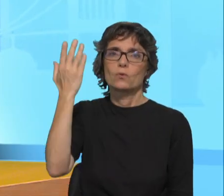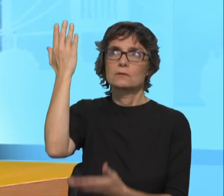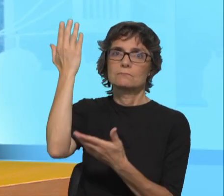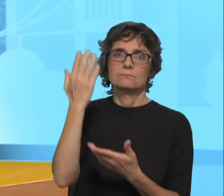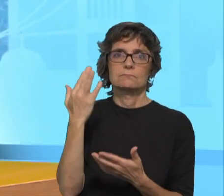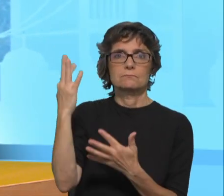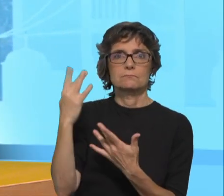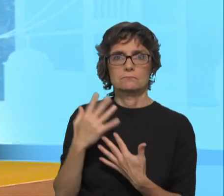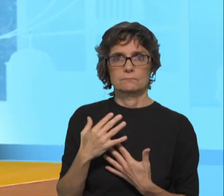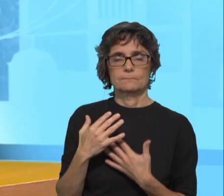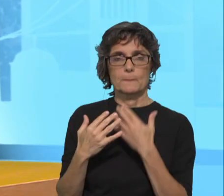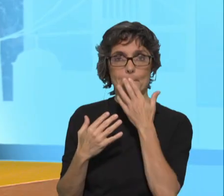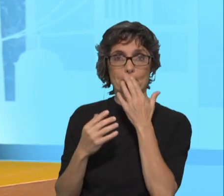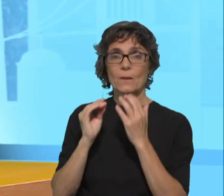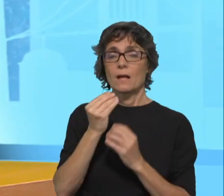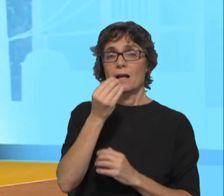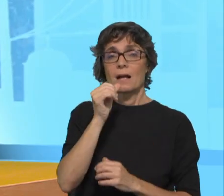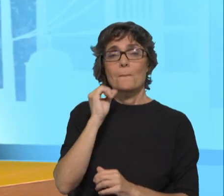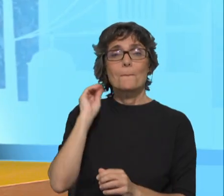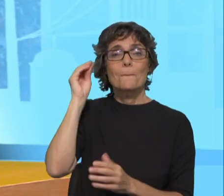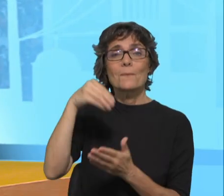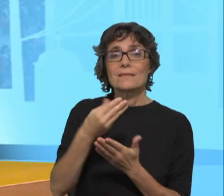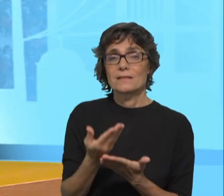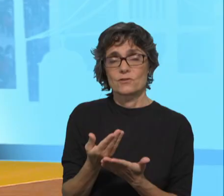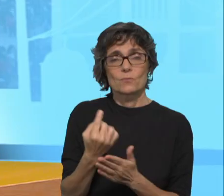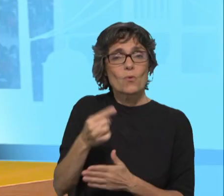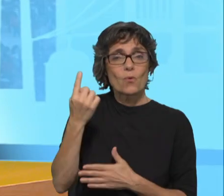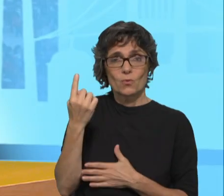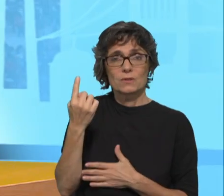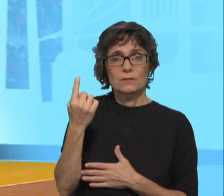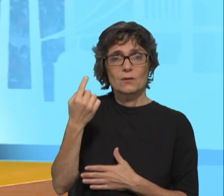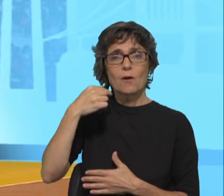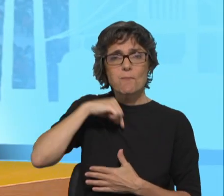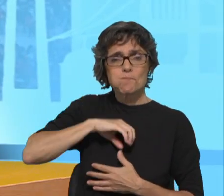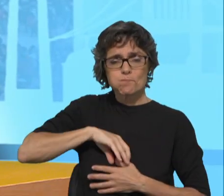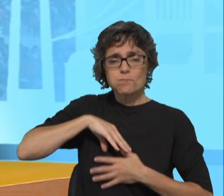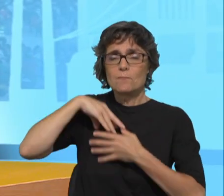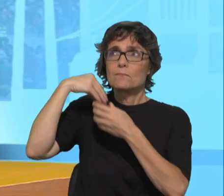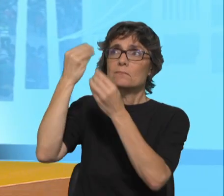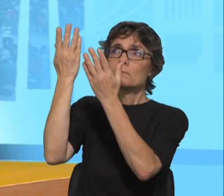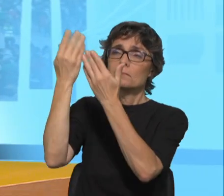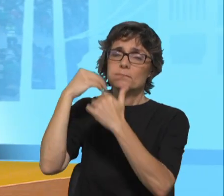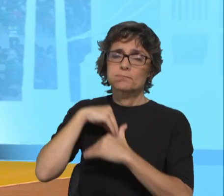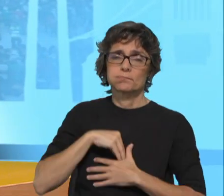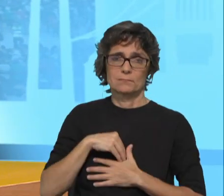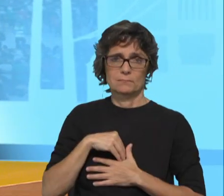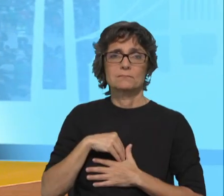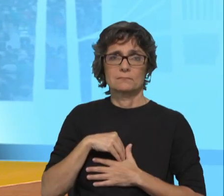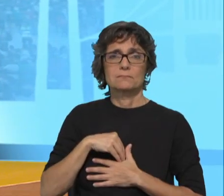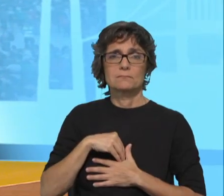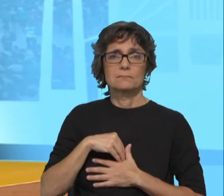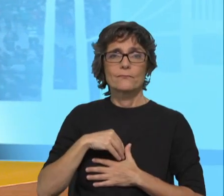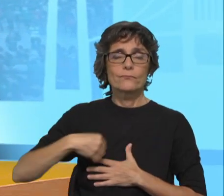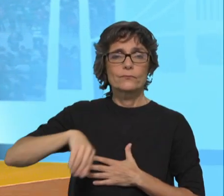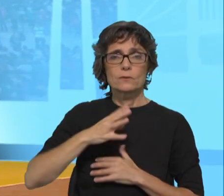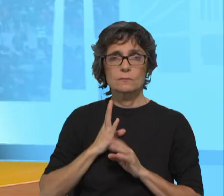todos nós, num só batismo que é por Ele e nele que realizamos esta forma de sermos também